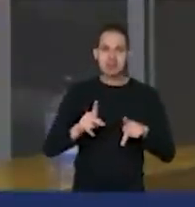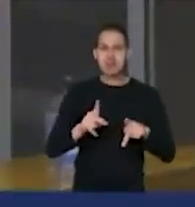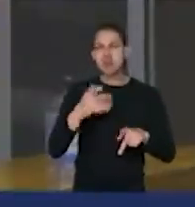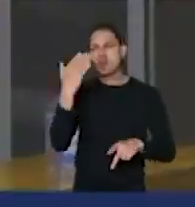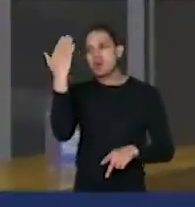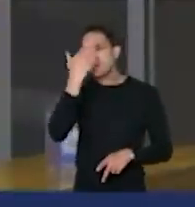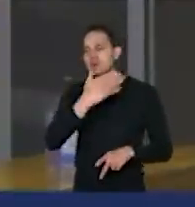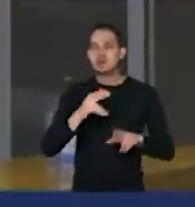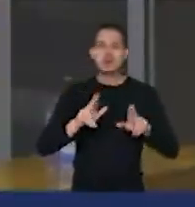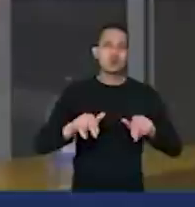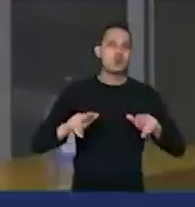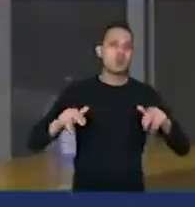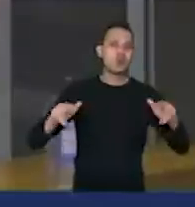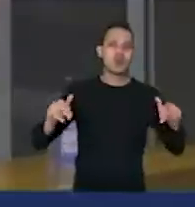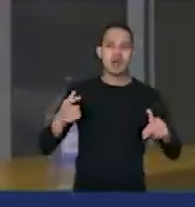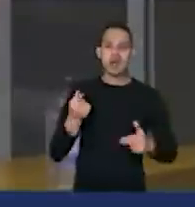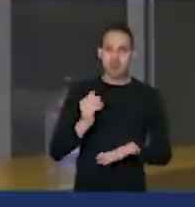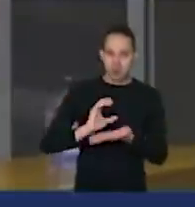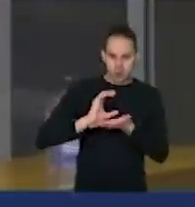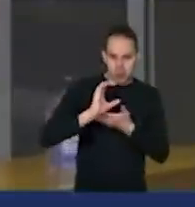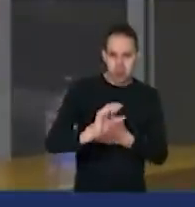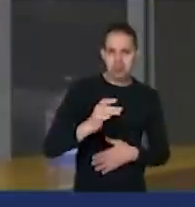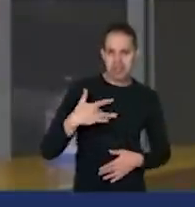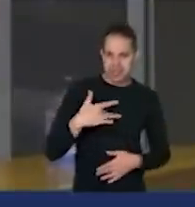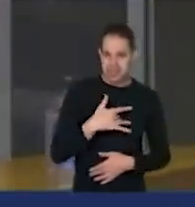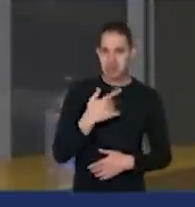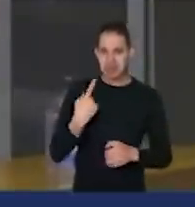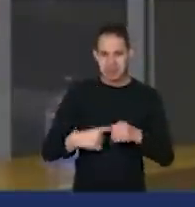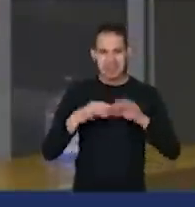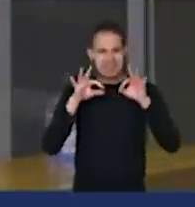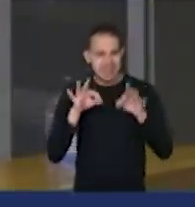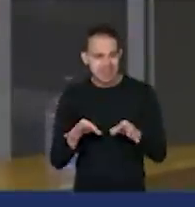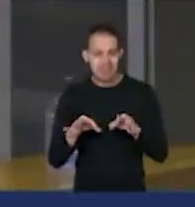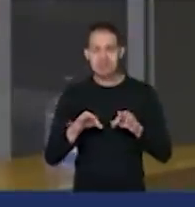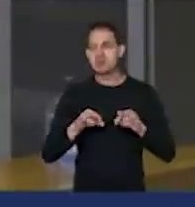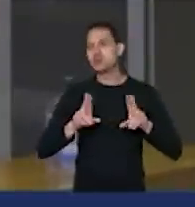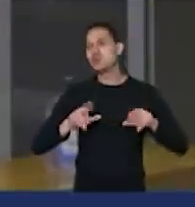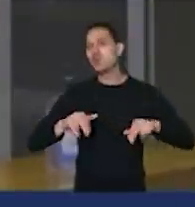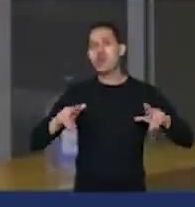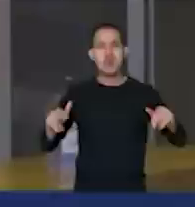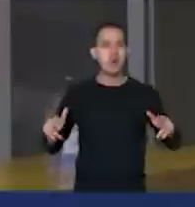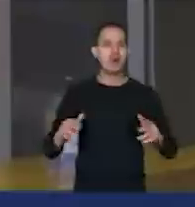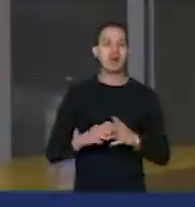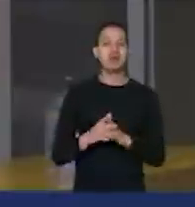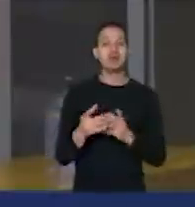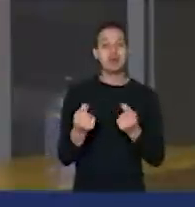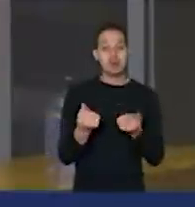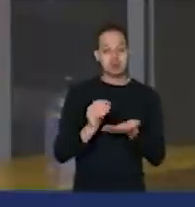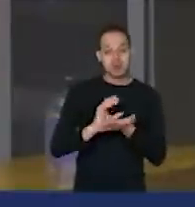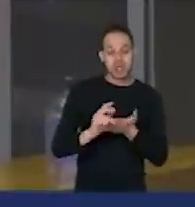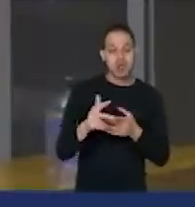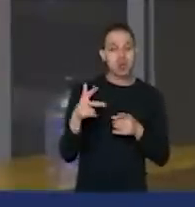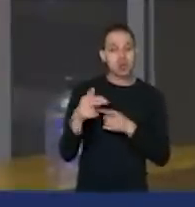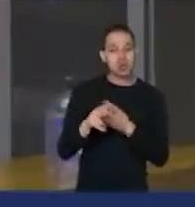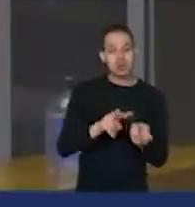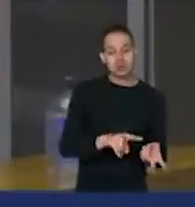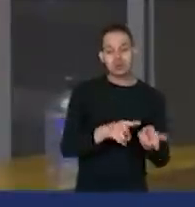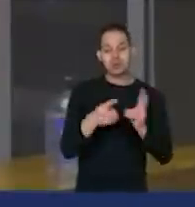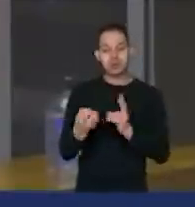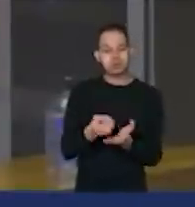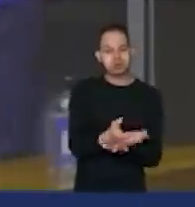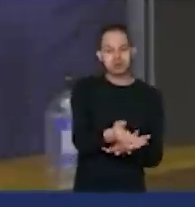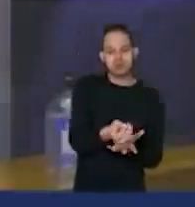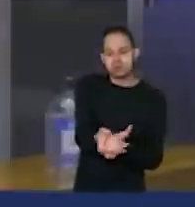óbvio que esse dinheiro não foi aplicado na saúde da cidade. Esse dinheiro poderia ser cortado e revertido em benefício para a